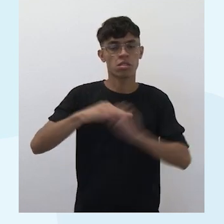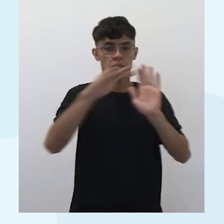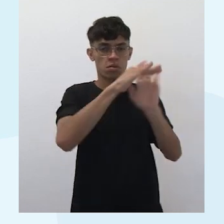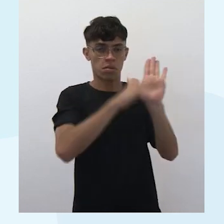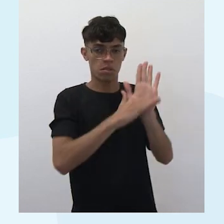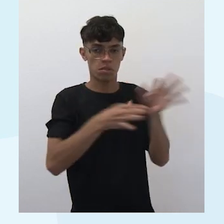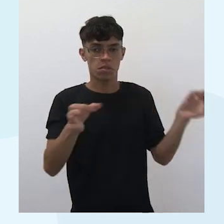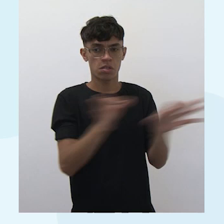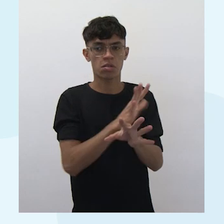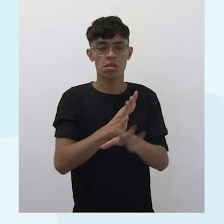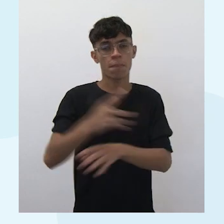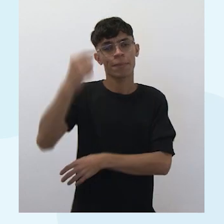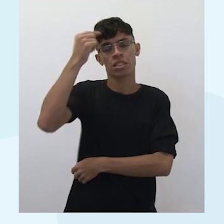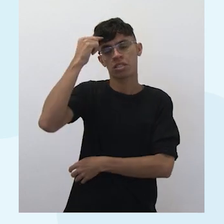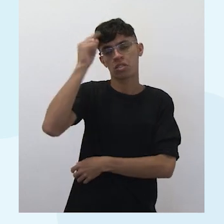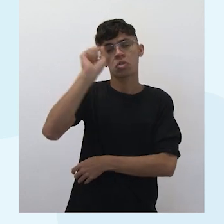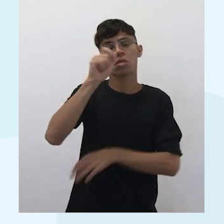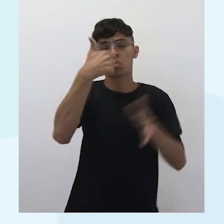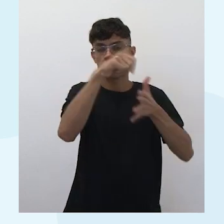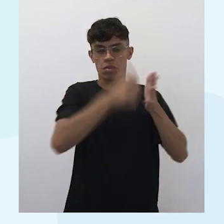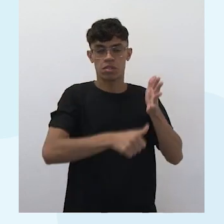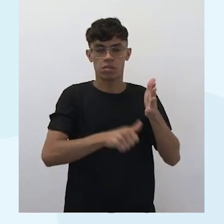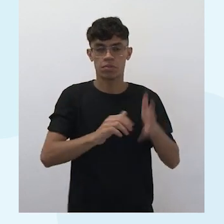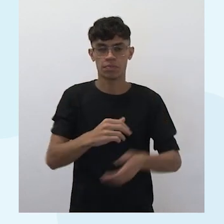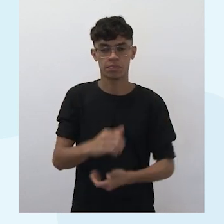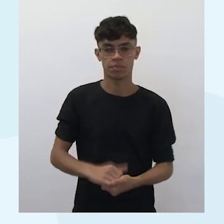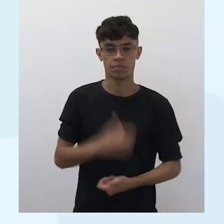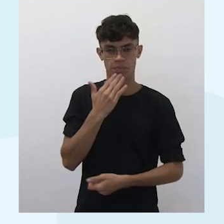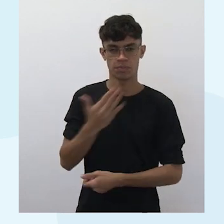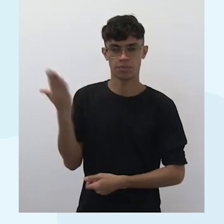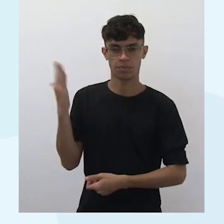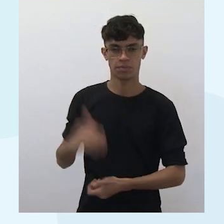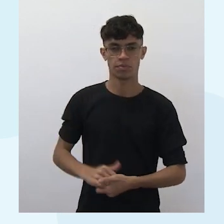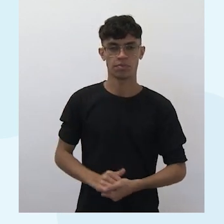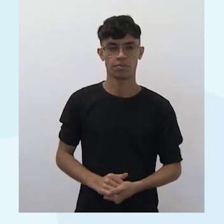etapa de finalização, pensando na avaliação? Tempo na tela.